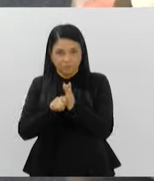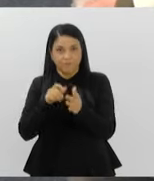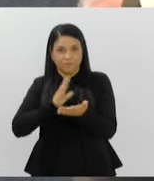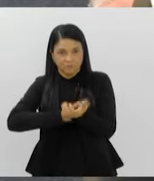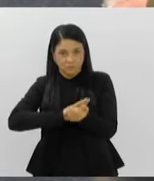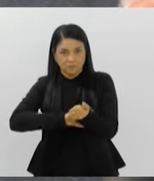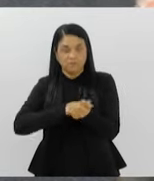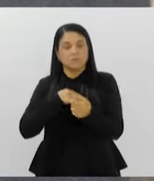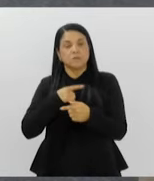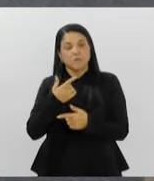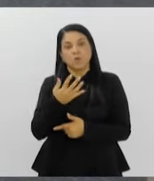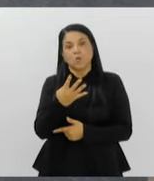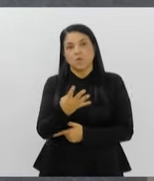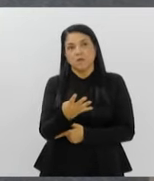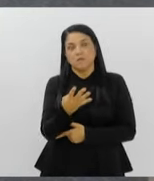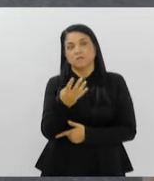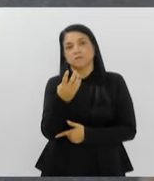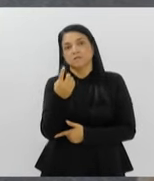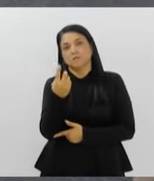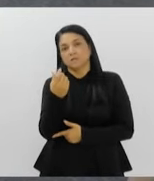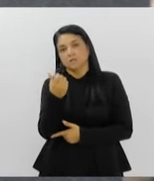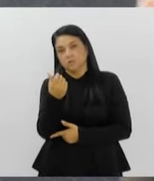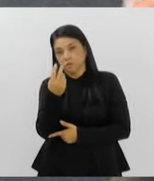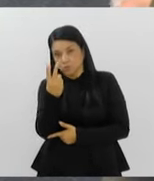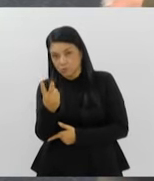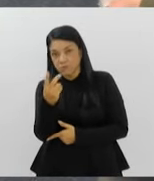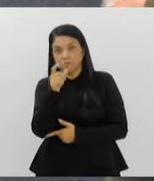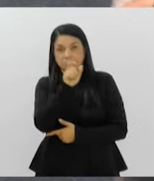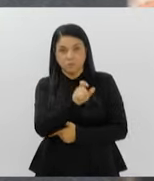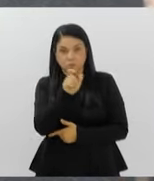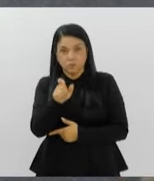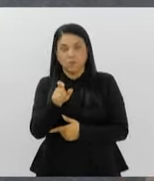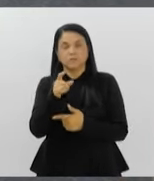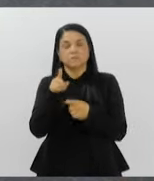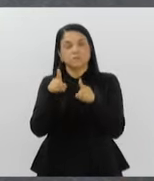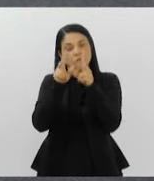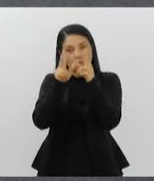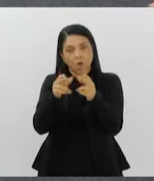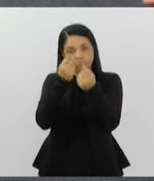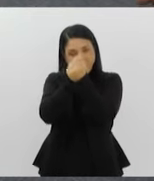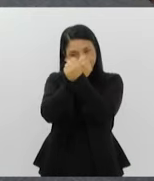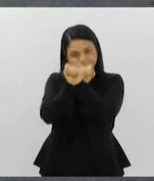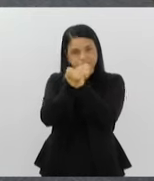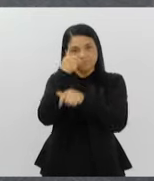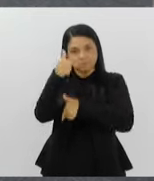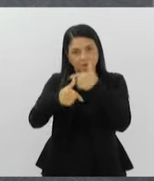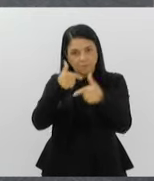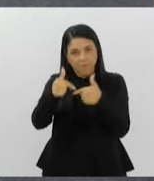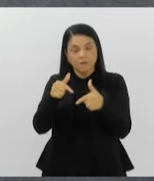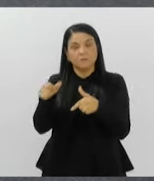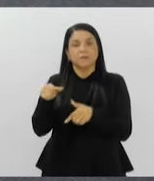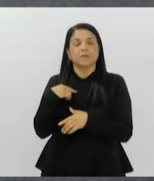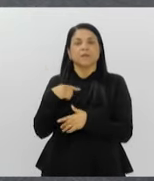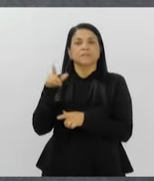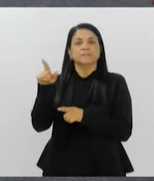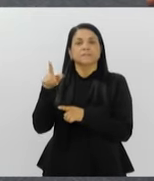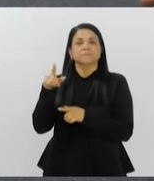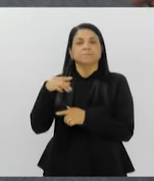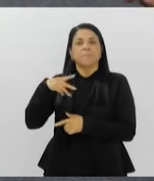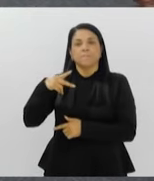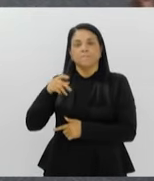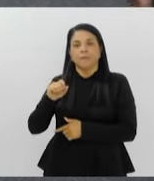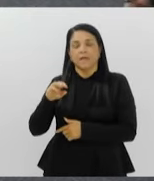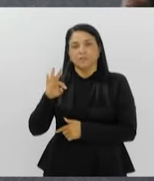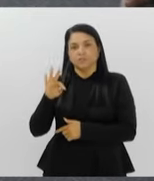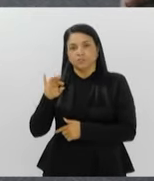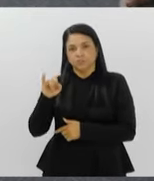pessoas em condições análogas à escravidão. Em Paty dos Alferes, uma fábrica de cigarros clandestinos, também tinham